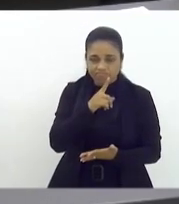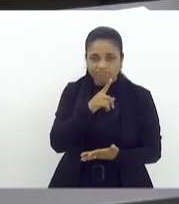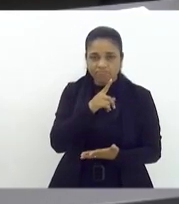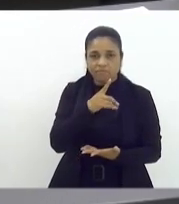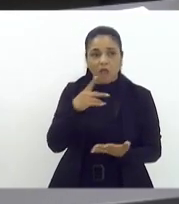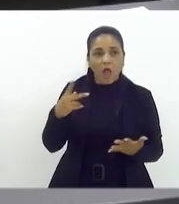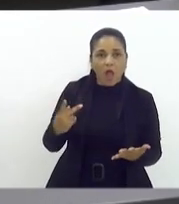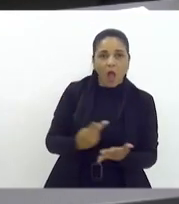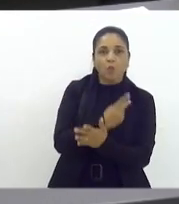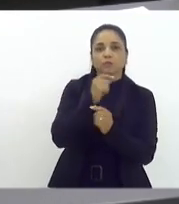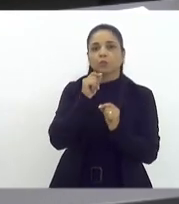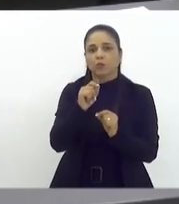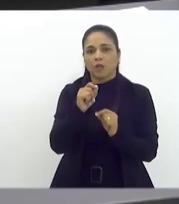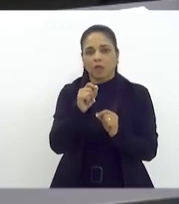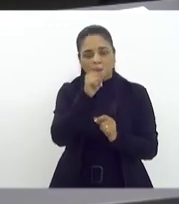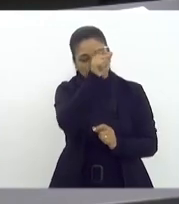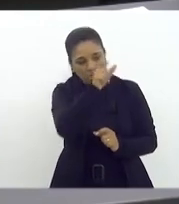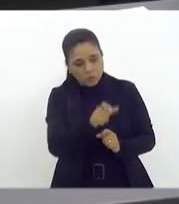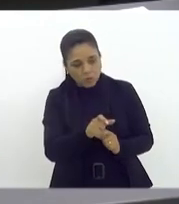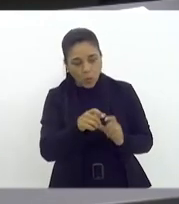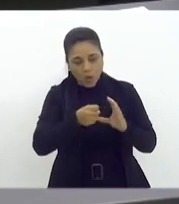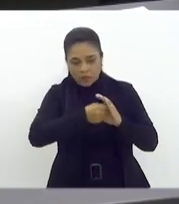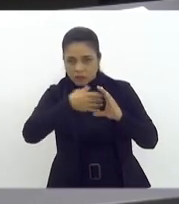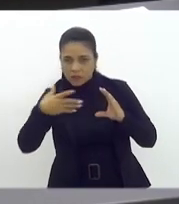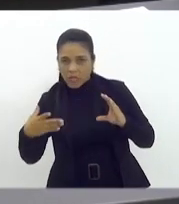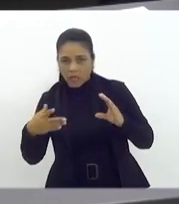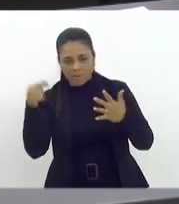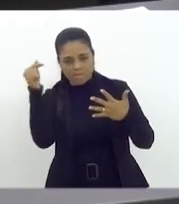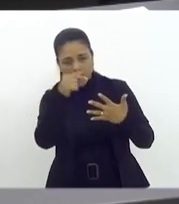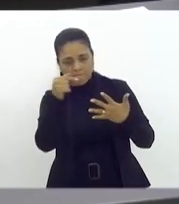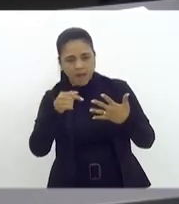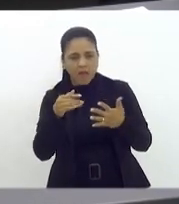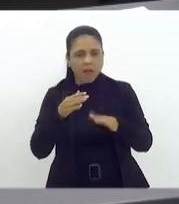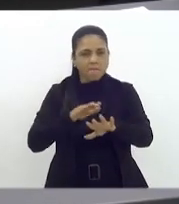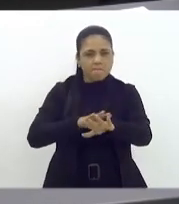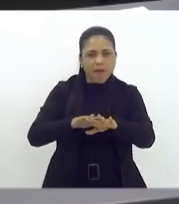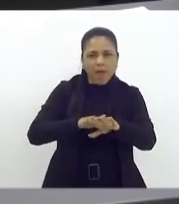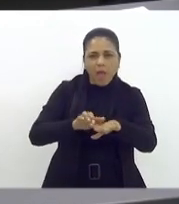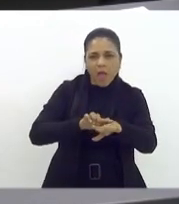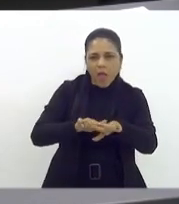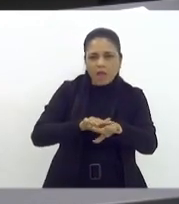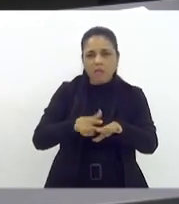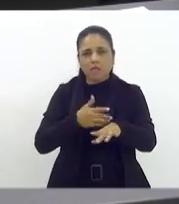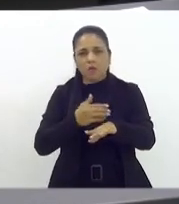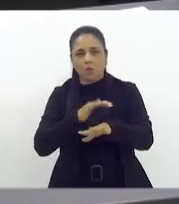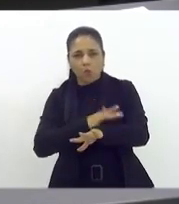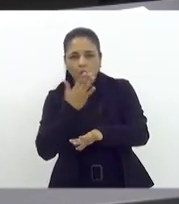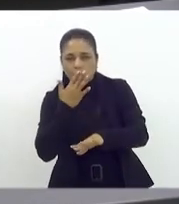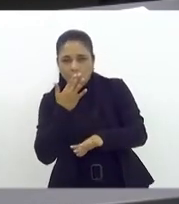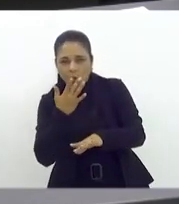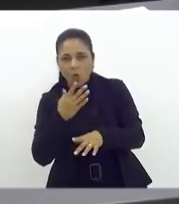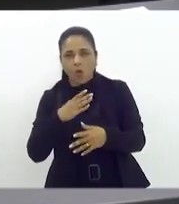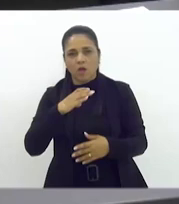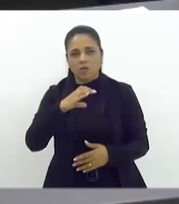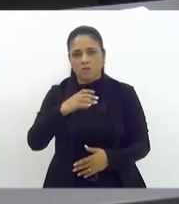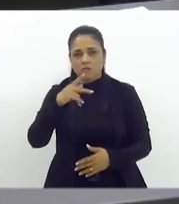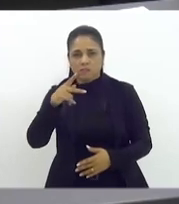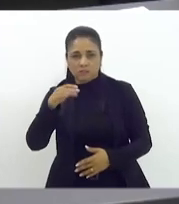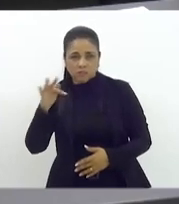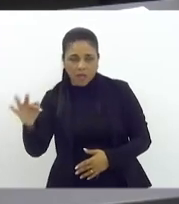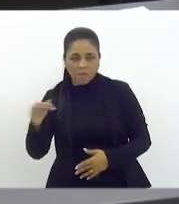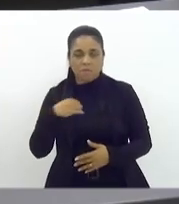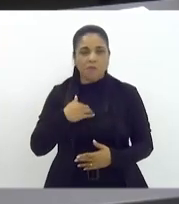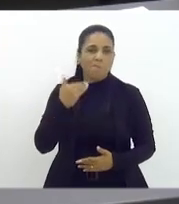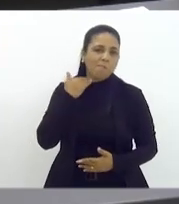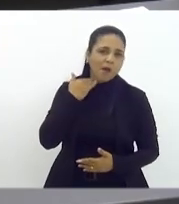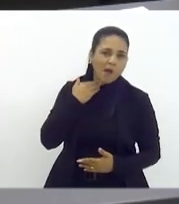se a pessoa tivesse determinada característica a cor da pele da classe social do seu CEP da sua conta bancária